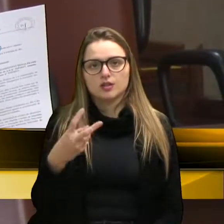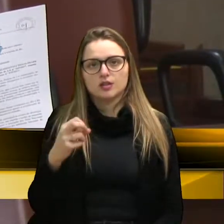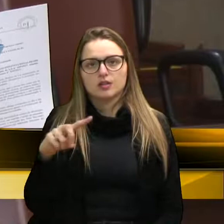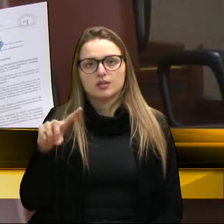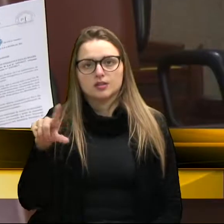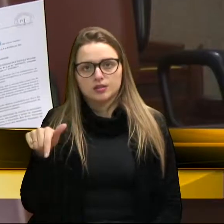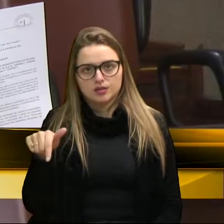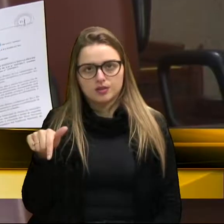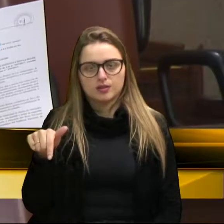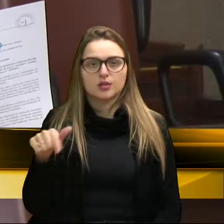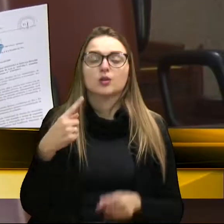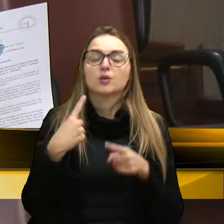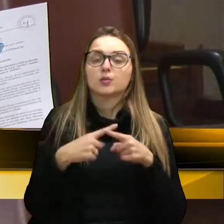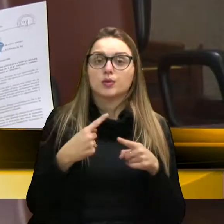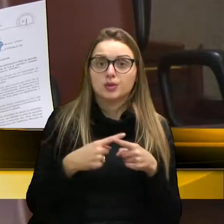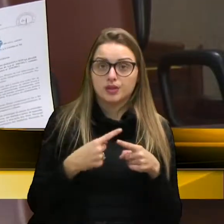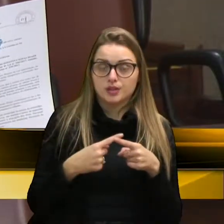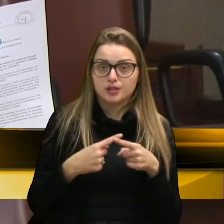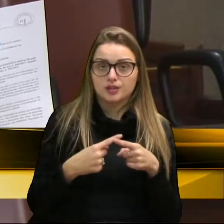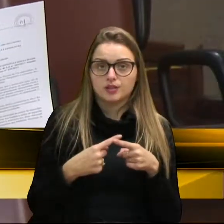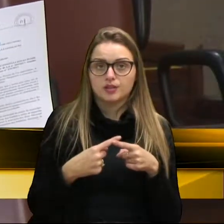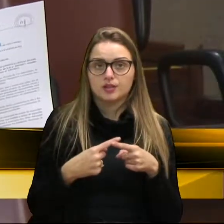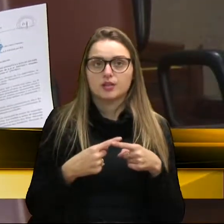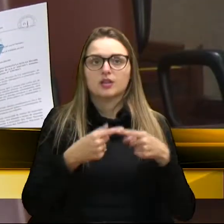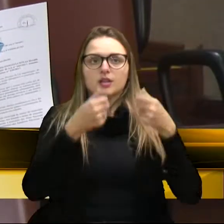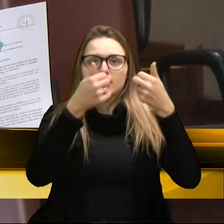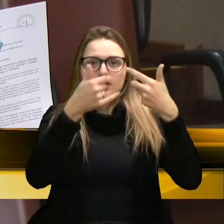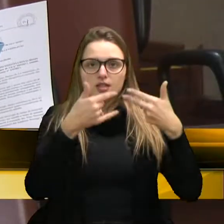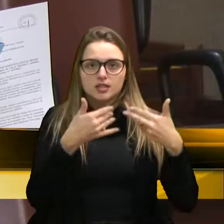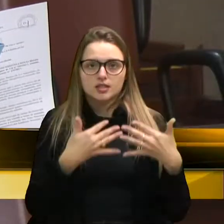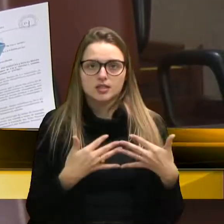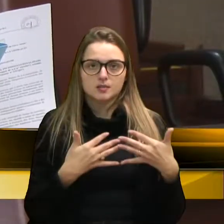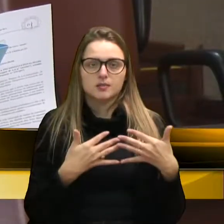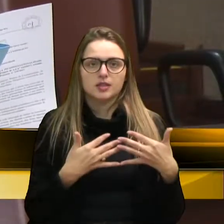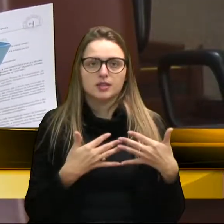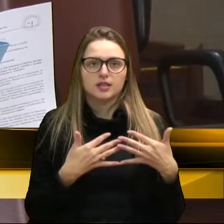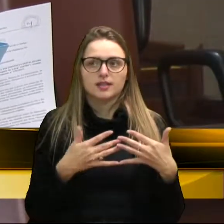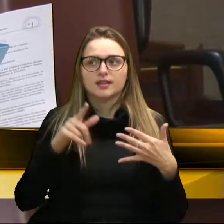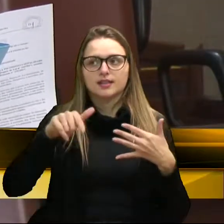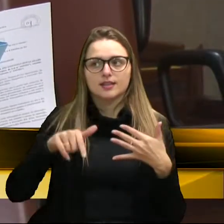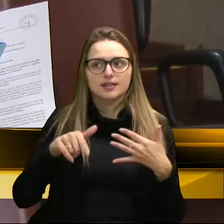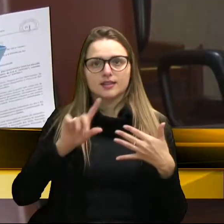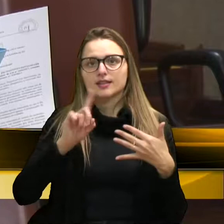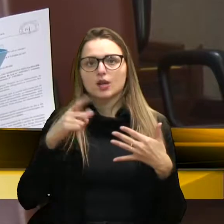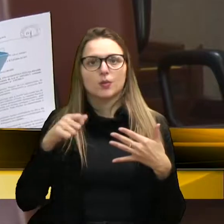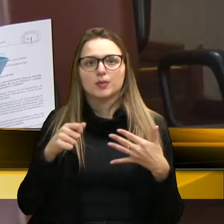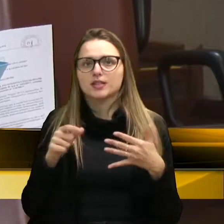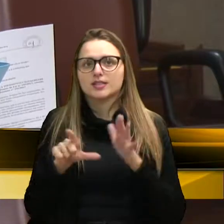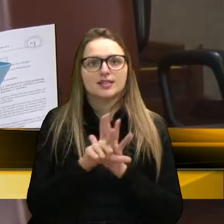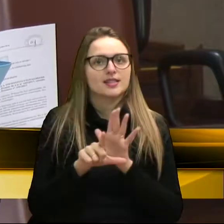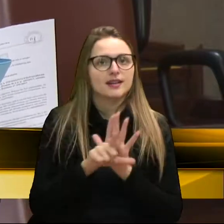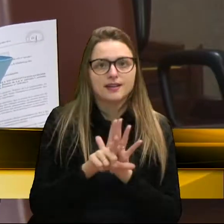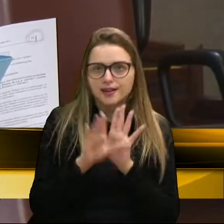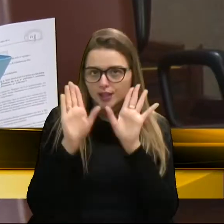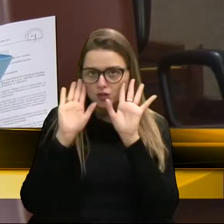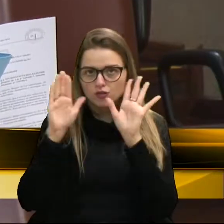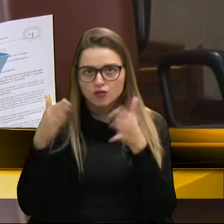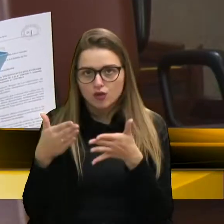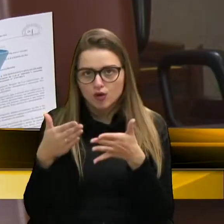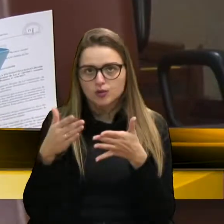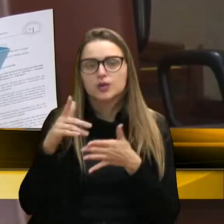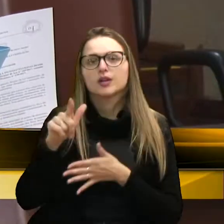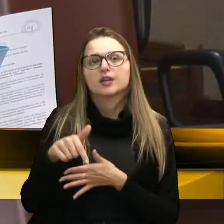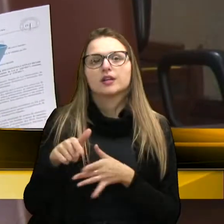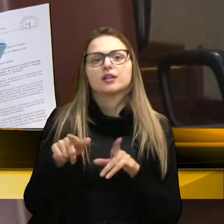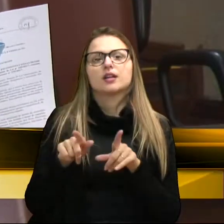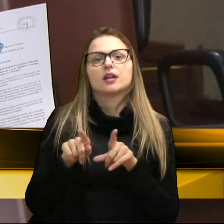2017, pois dispõe sobre matéria que independe de lei em sentido estrito e